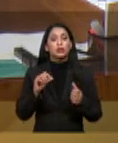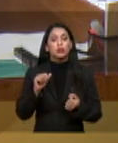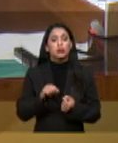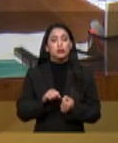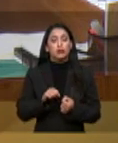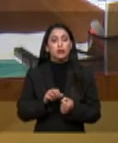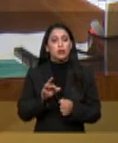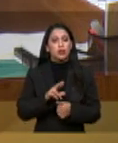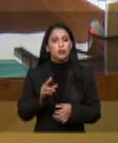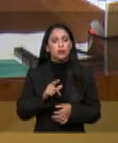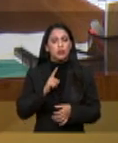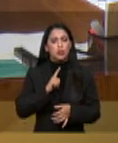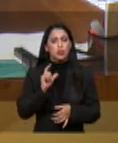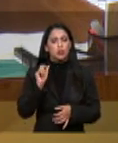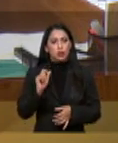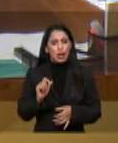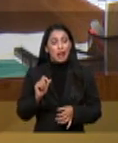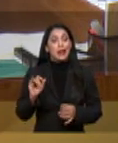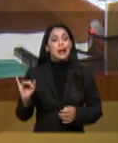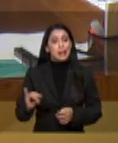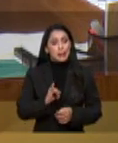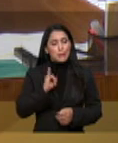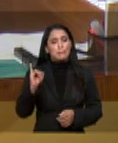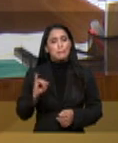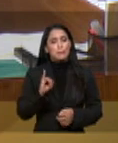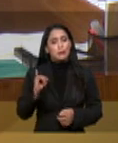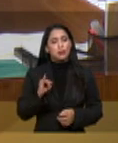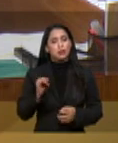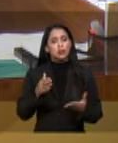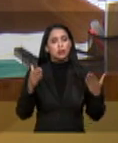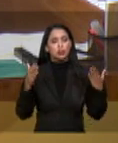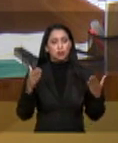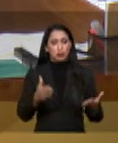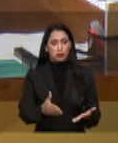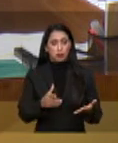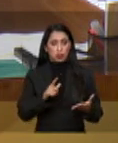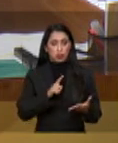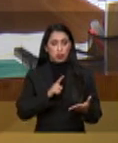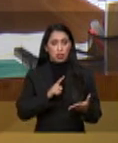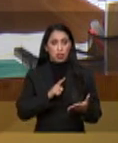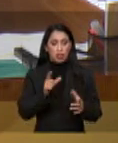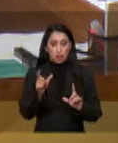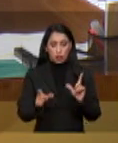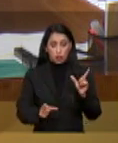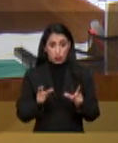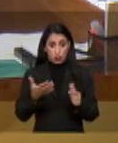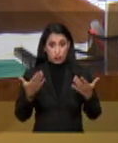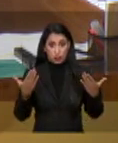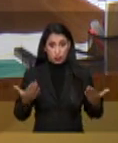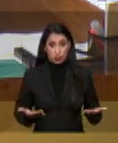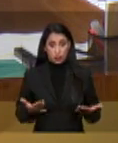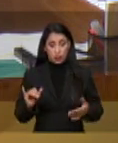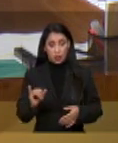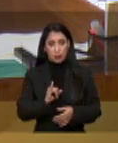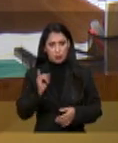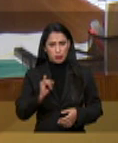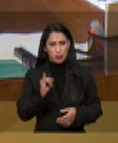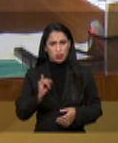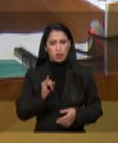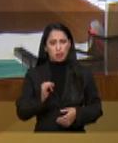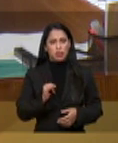em sede abstrata, rever importante garantia direcionada aos indivíduos. É bem verdade que, ante a importância dos bens